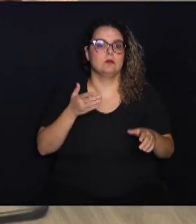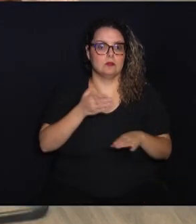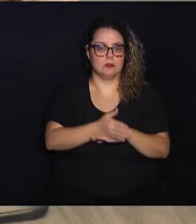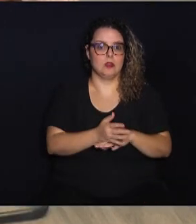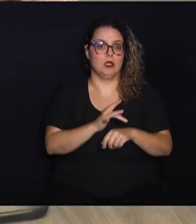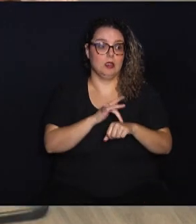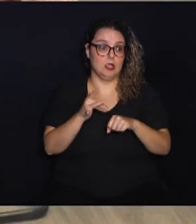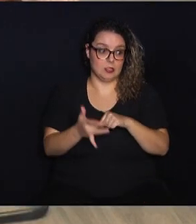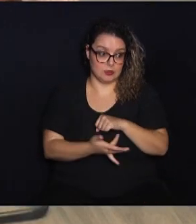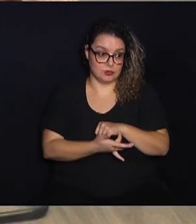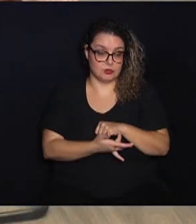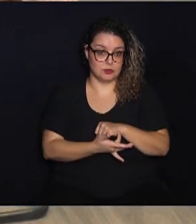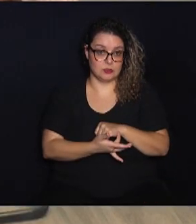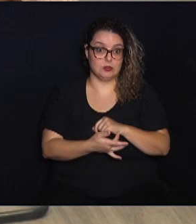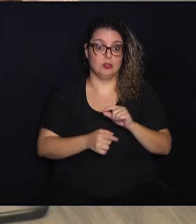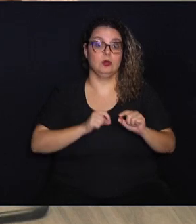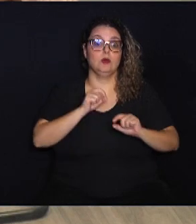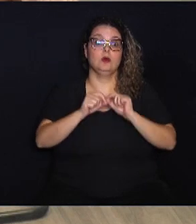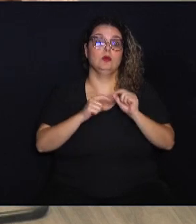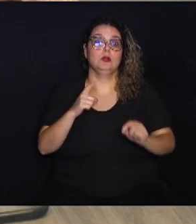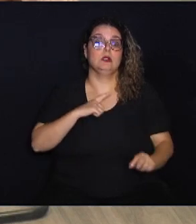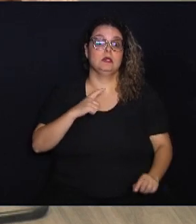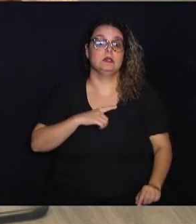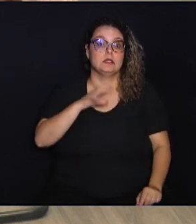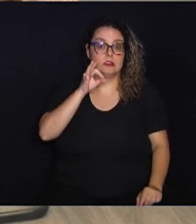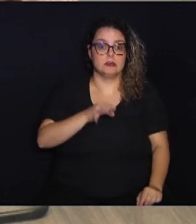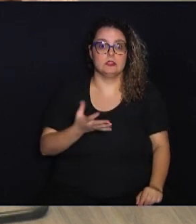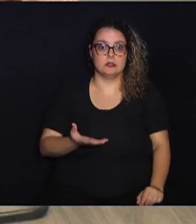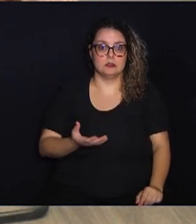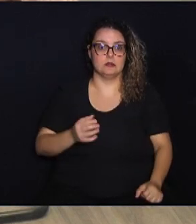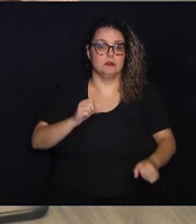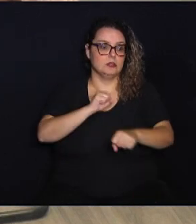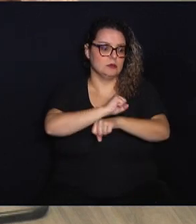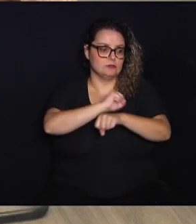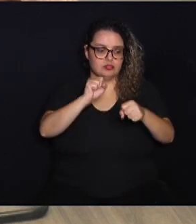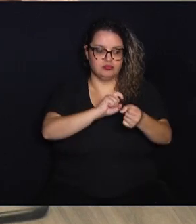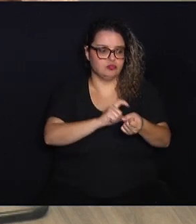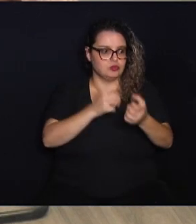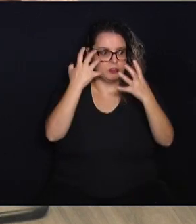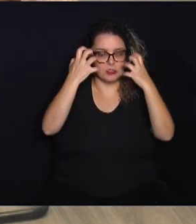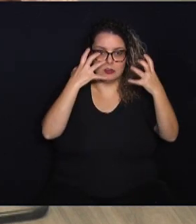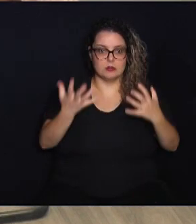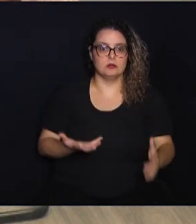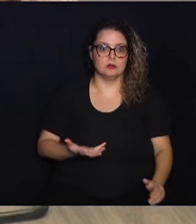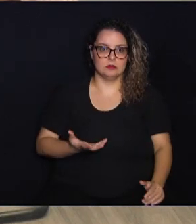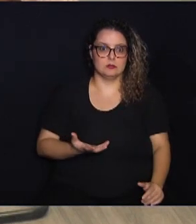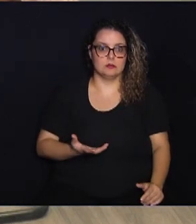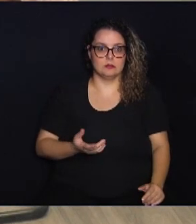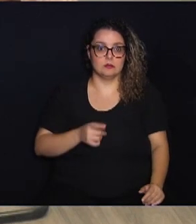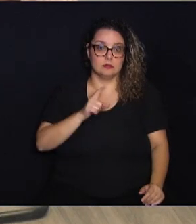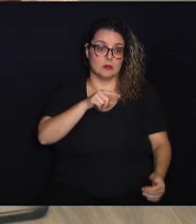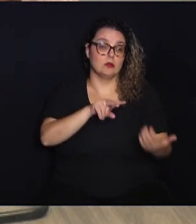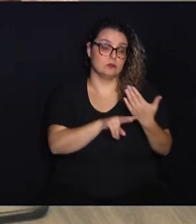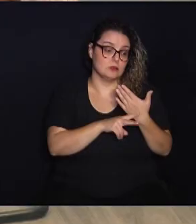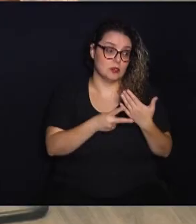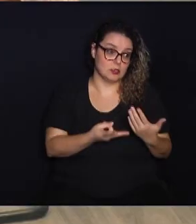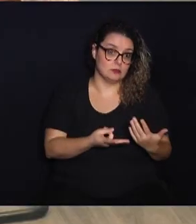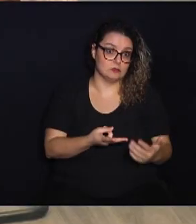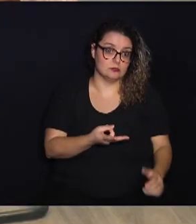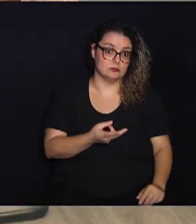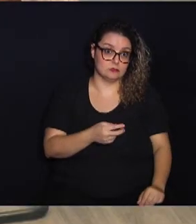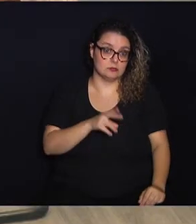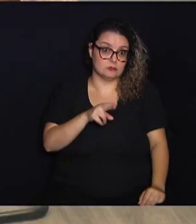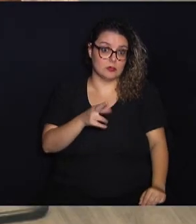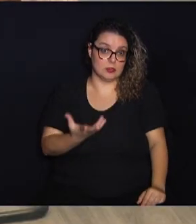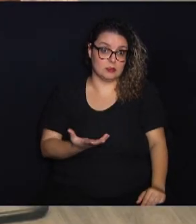à rede. Bom, o que a gente tem com certeza? A explosão, o estresse que vai ser causado por conta